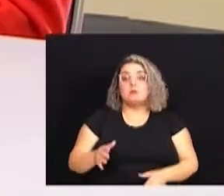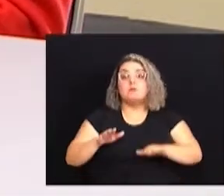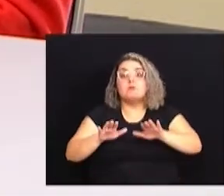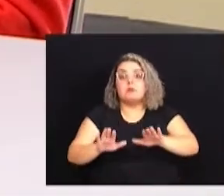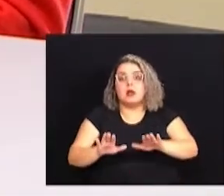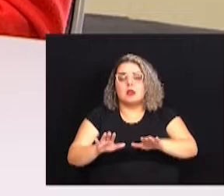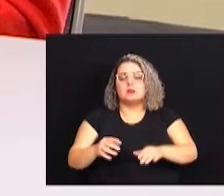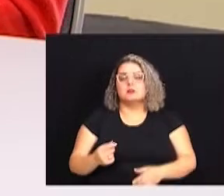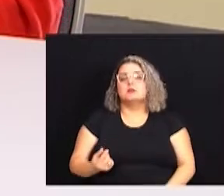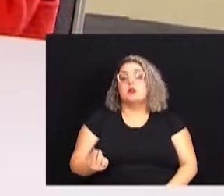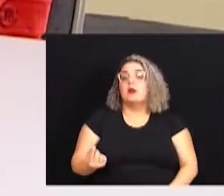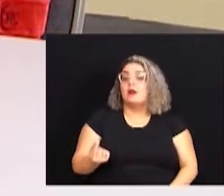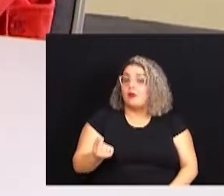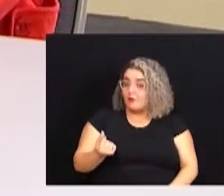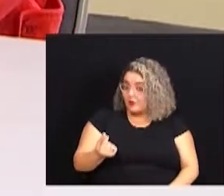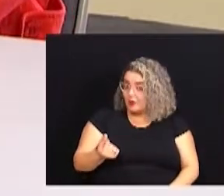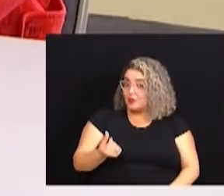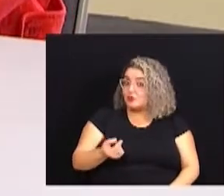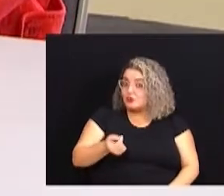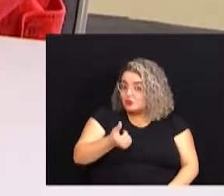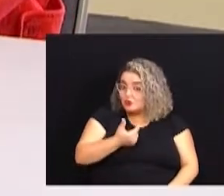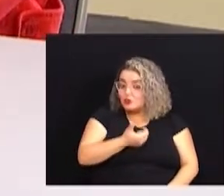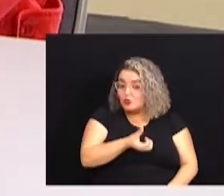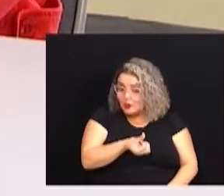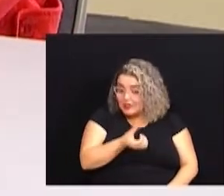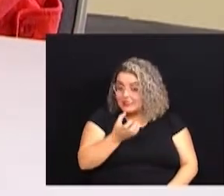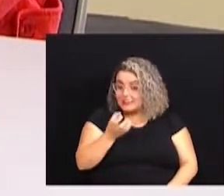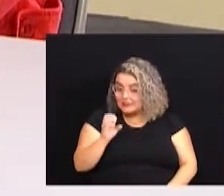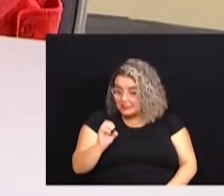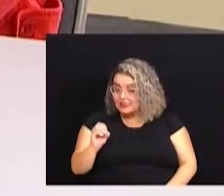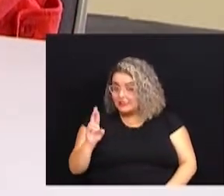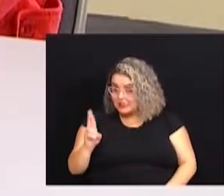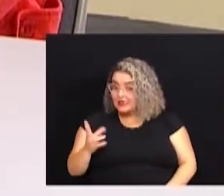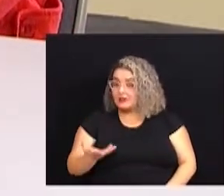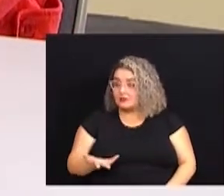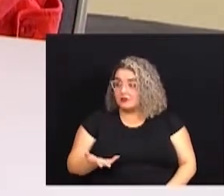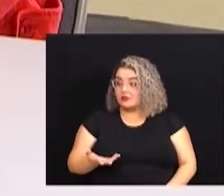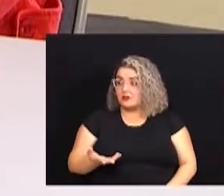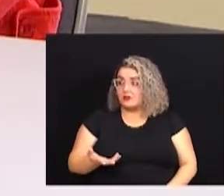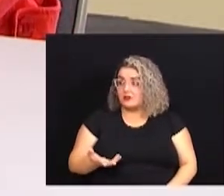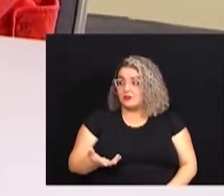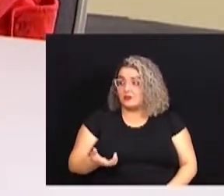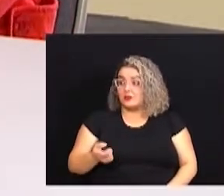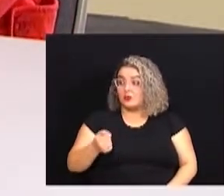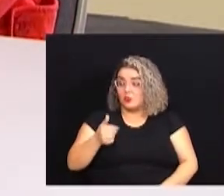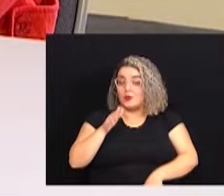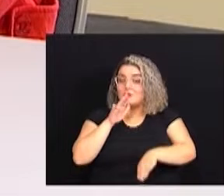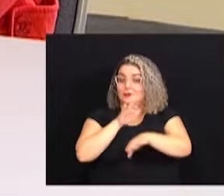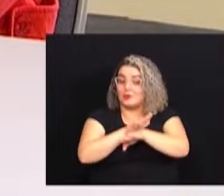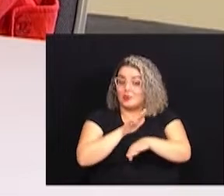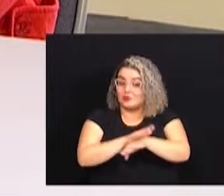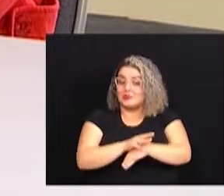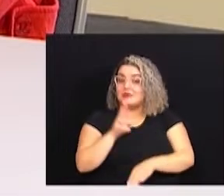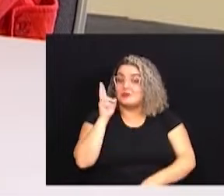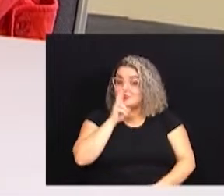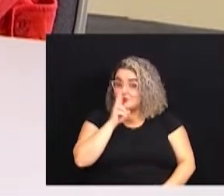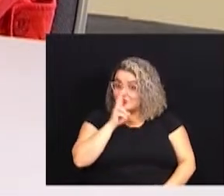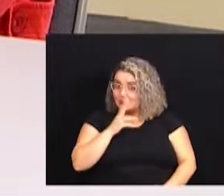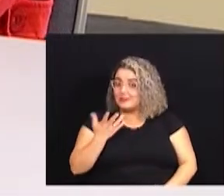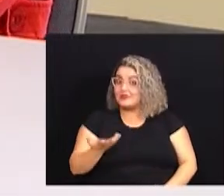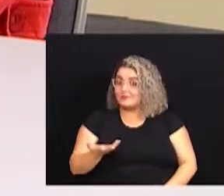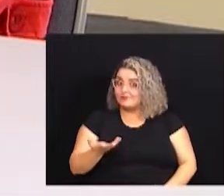sua, mas é um valor de quase R$600, como o professor falou, quase um auxílio